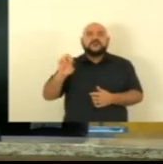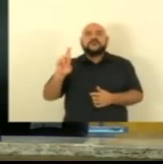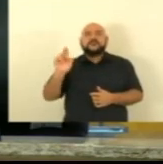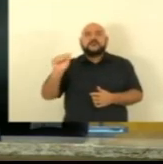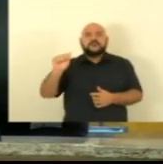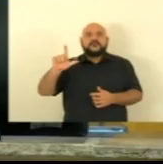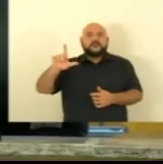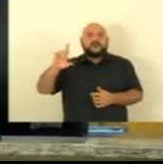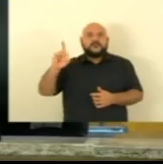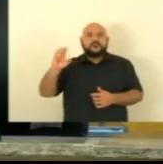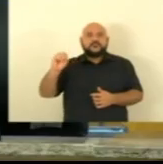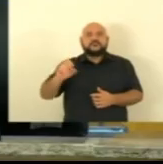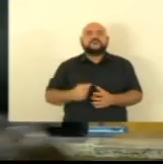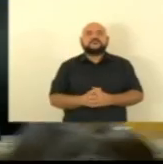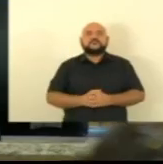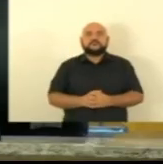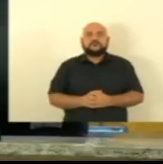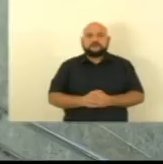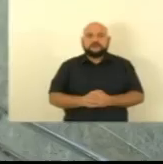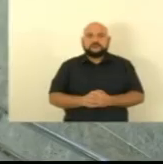minutos.